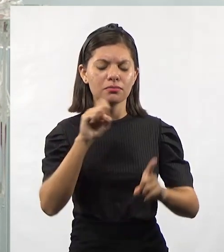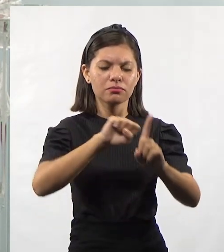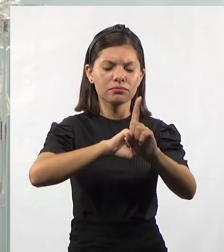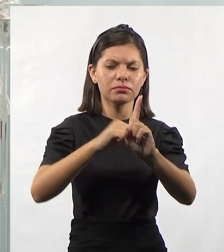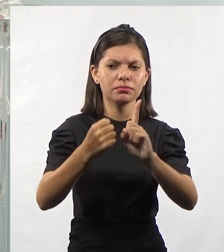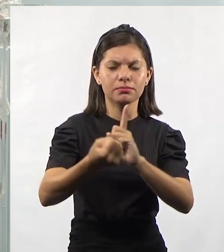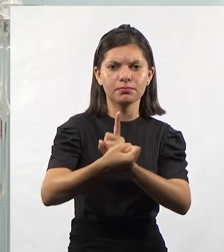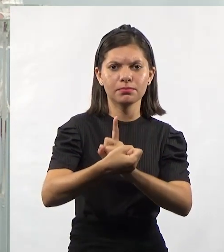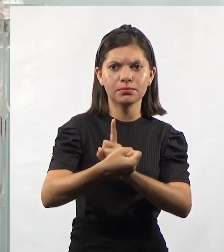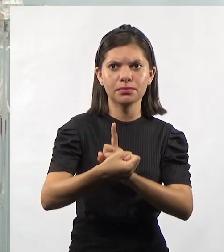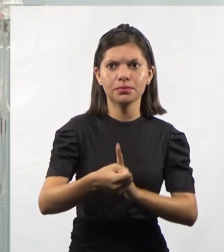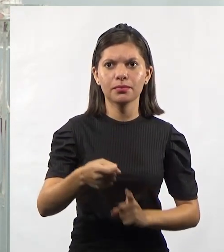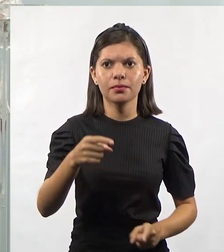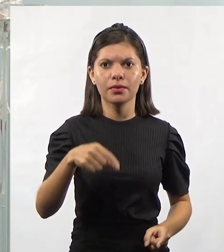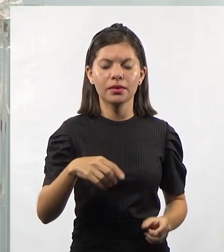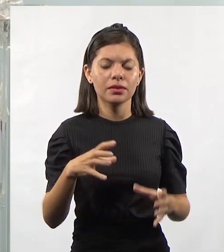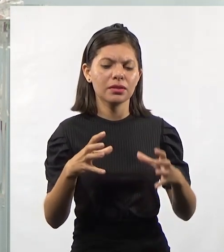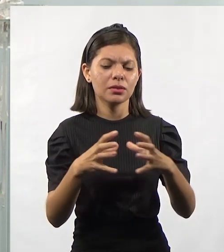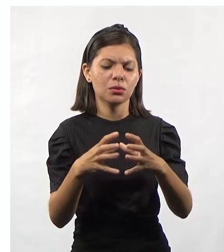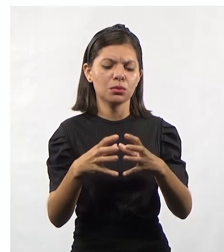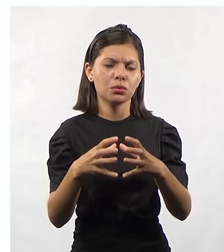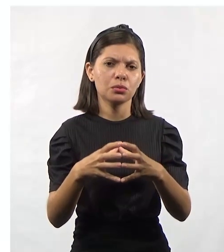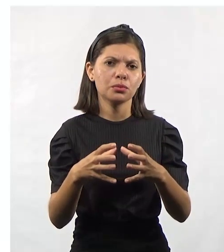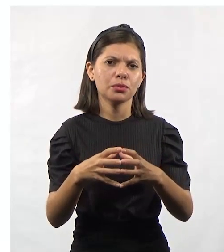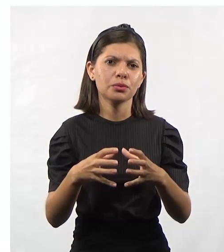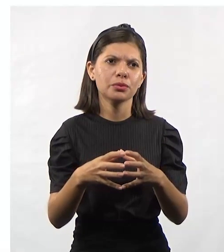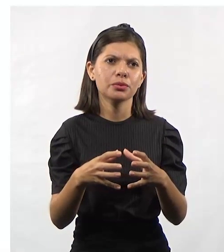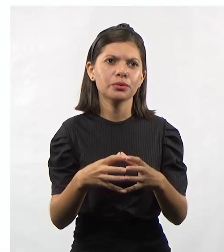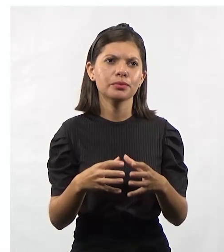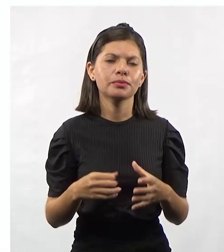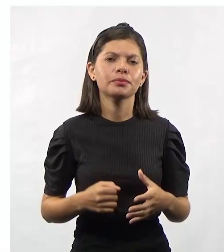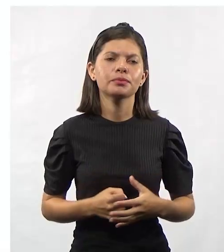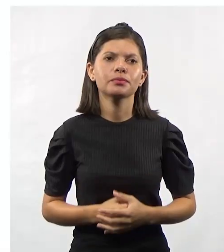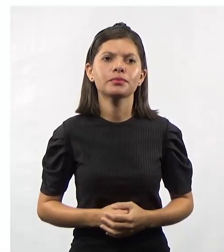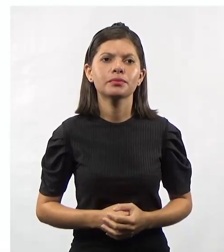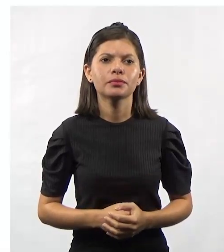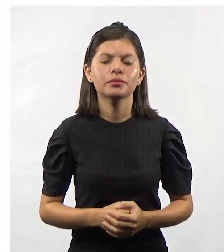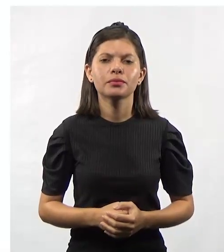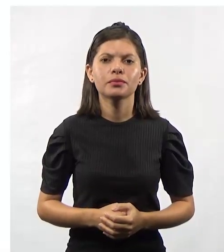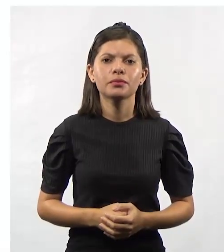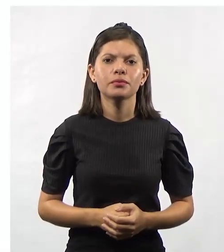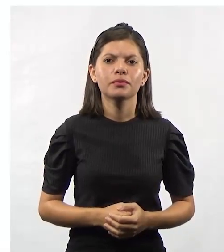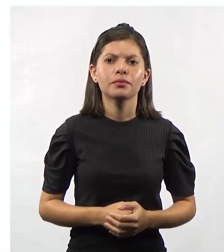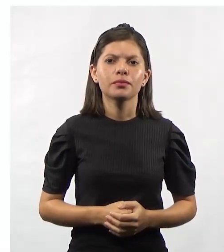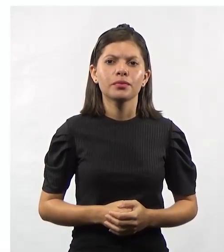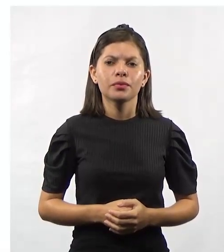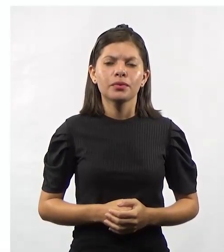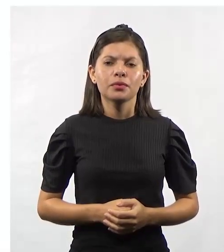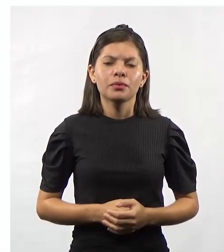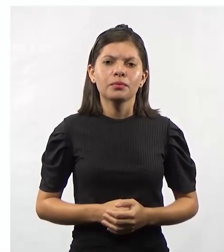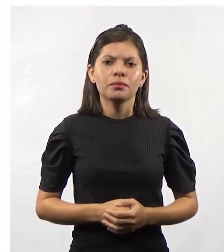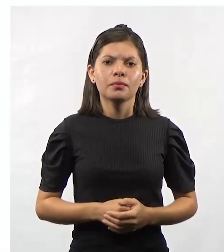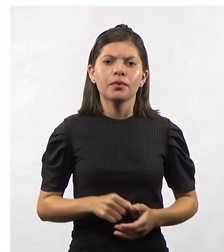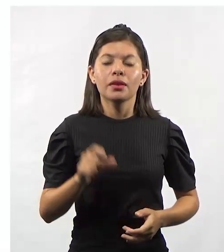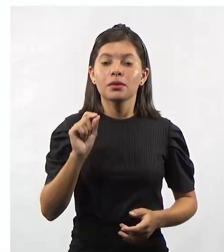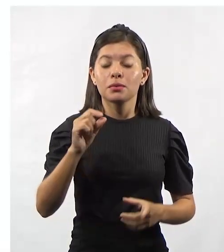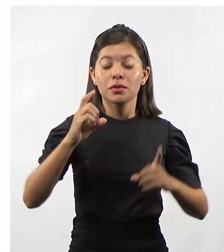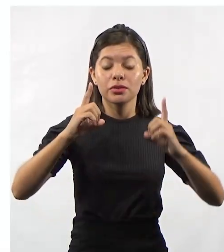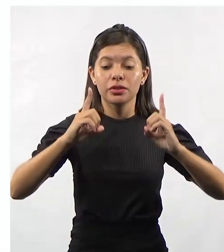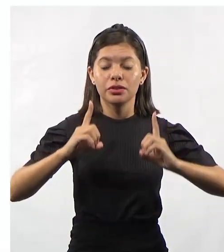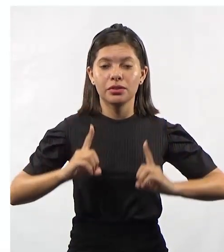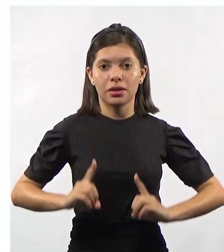para a sociedade, olhar para esses grupos que são afetados, no que diz respeito à